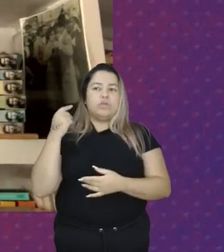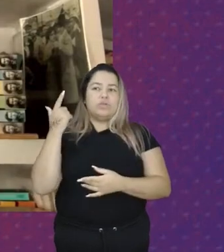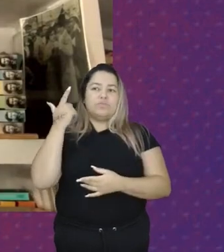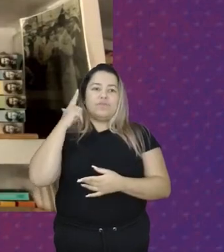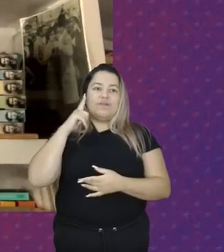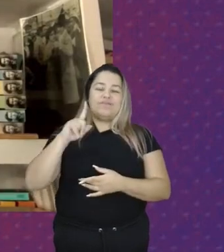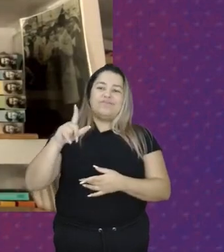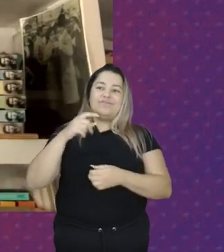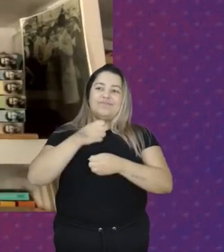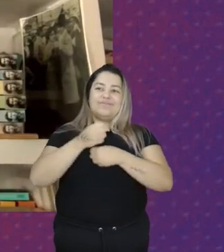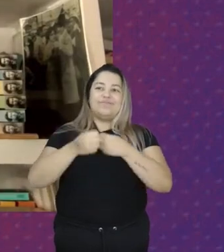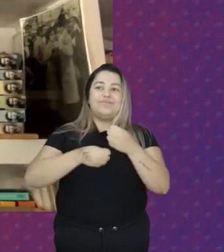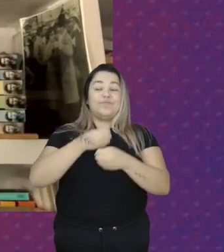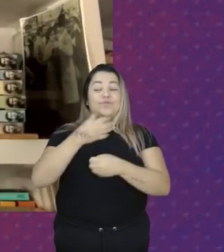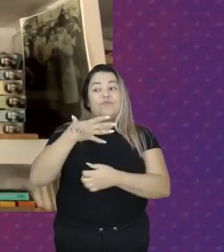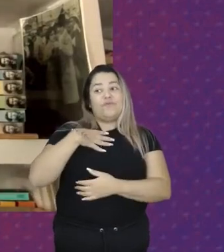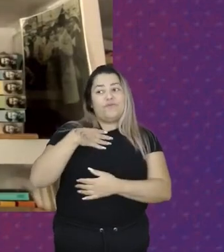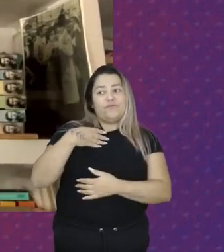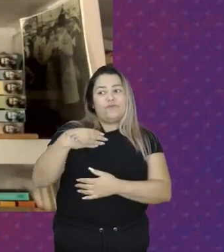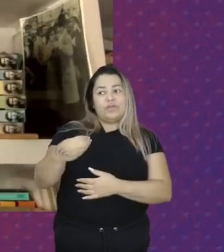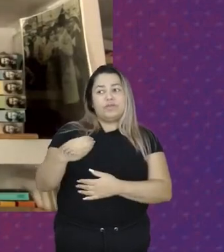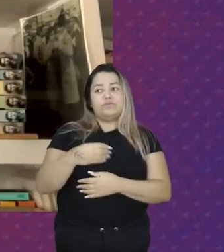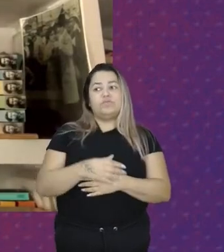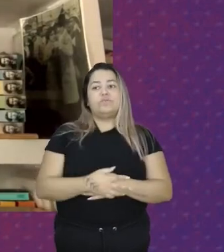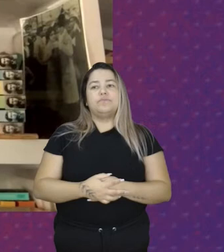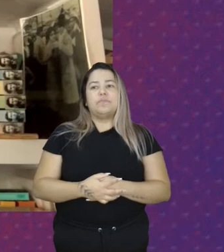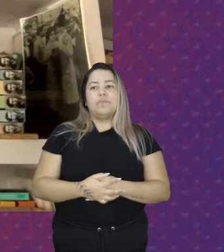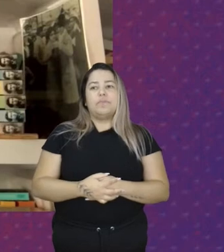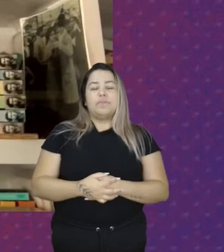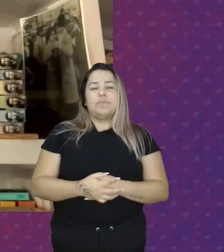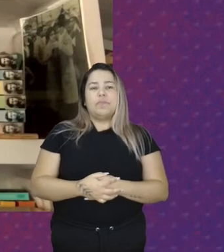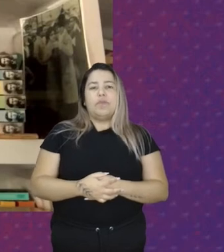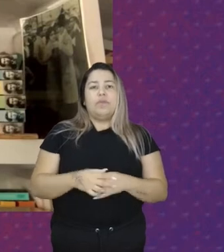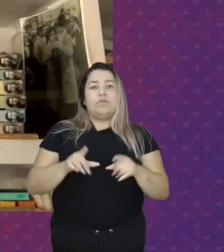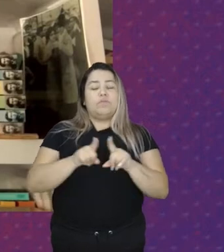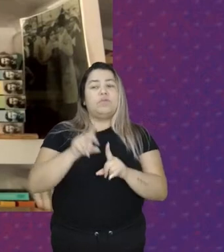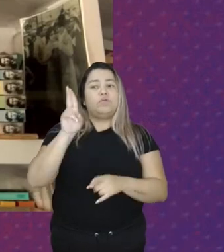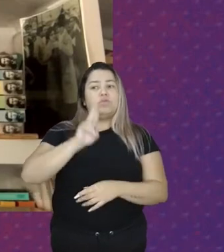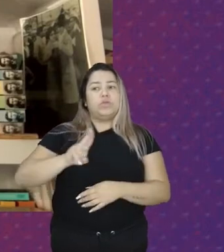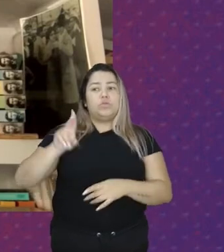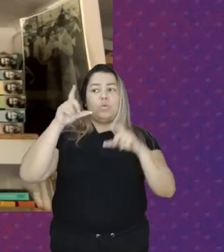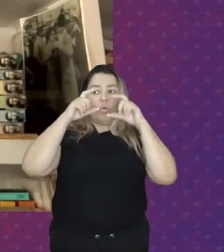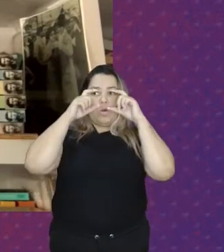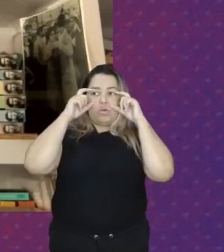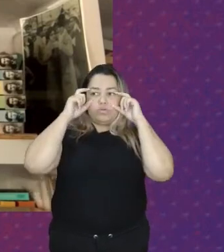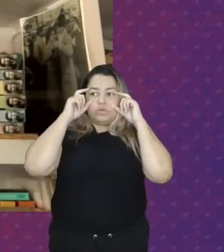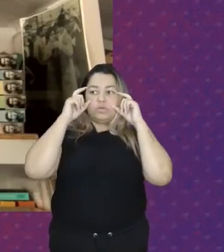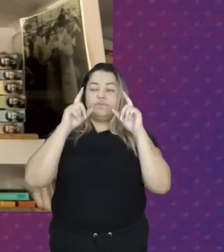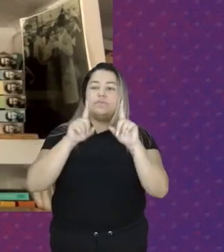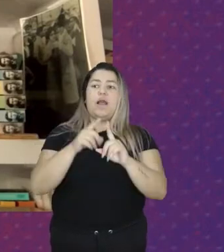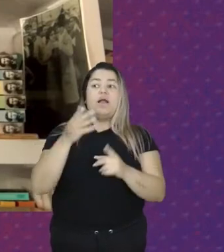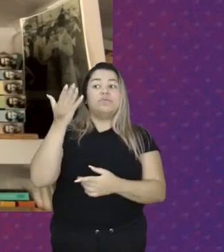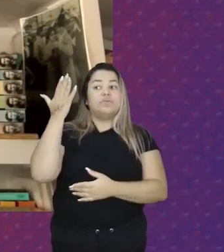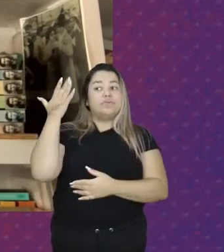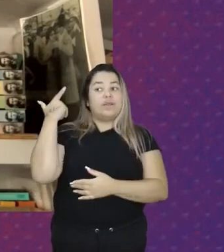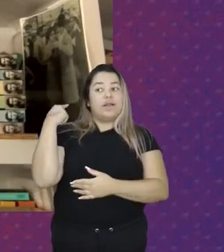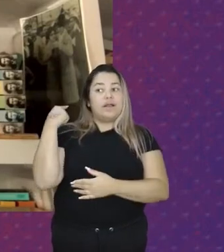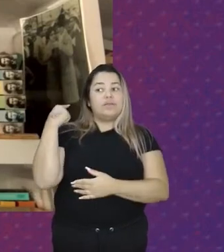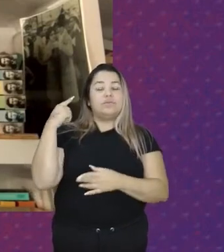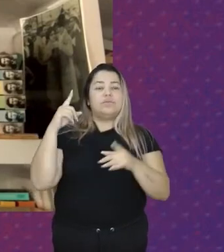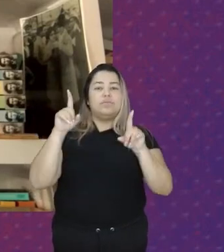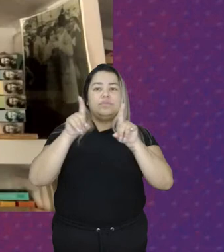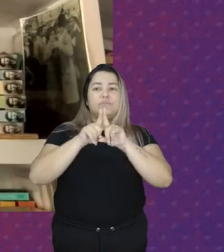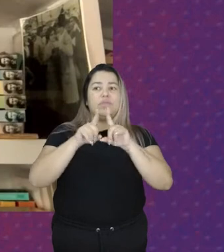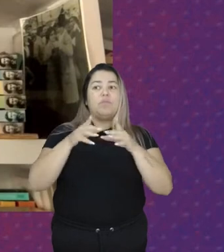muitos anos do meu filho, e estou usando óculos. Atrás de mim há